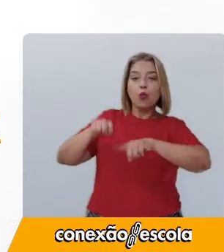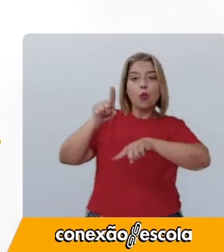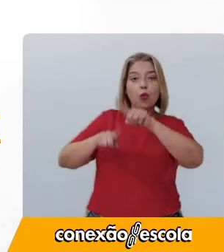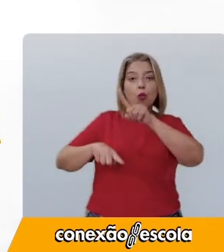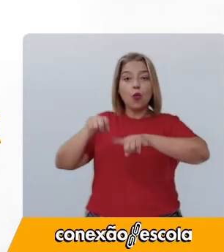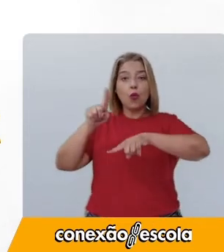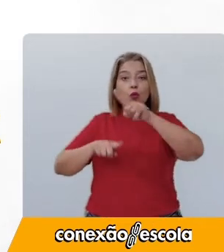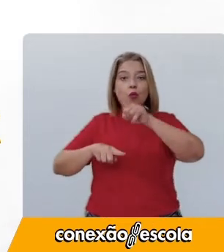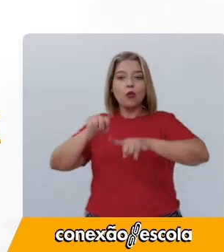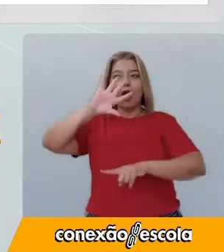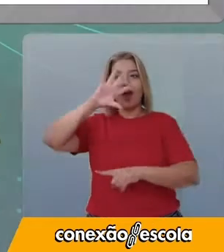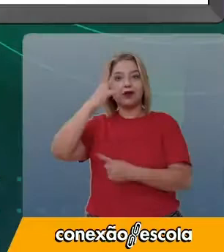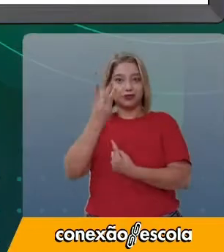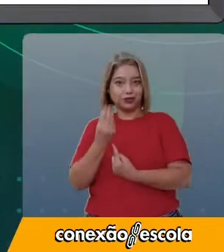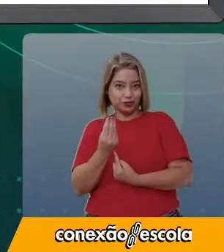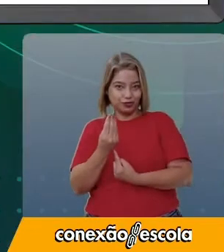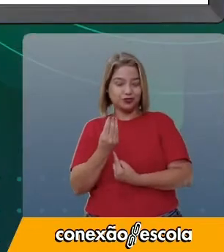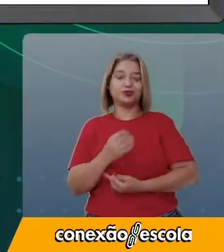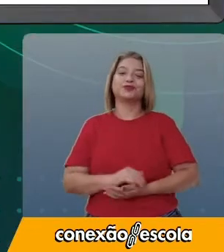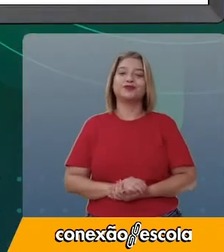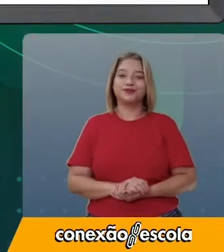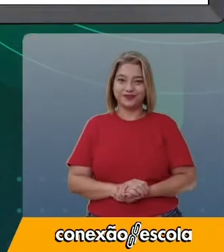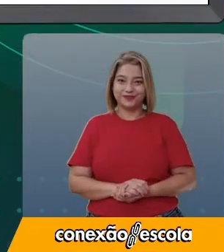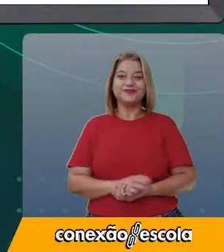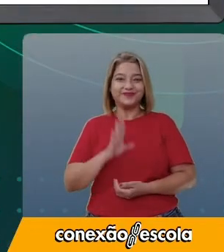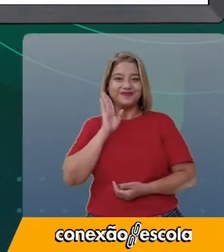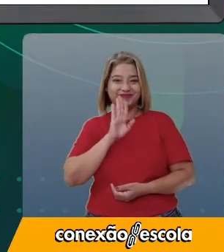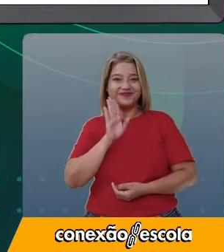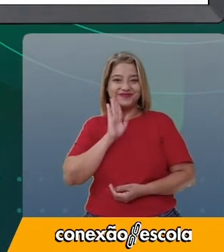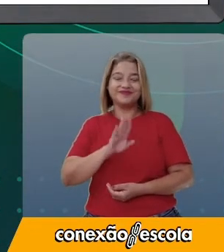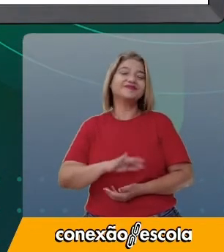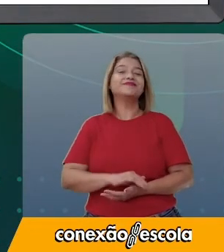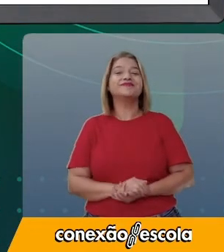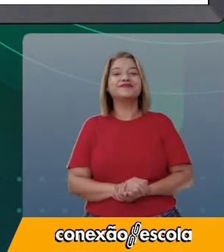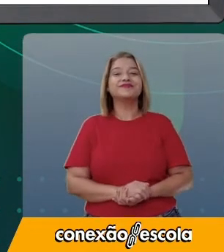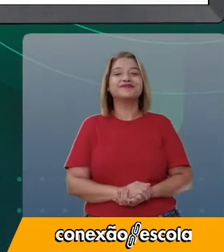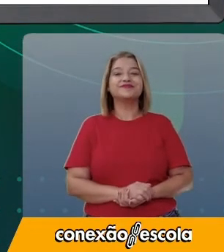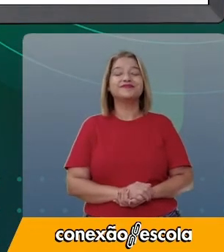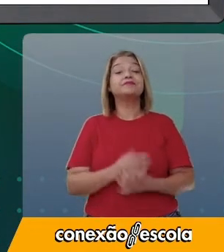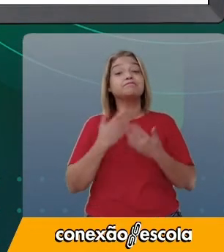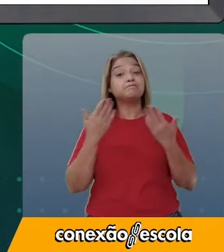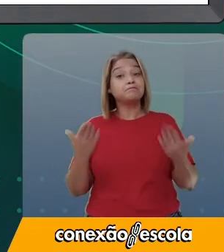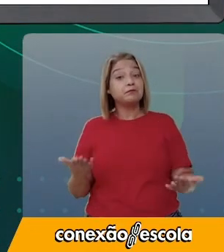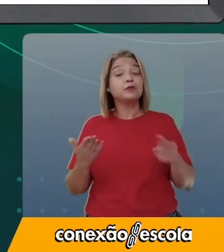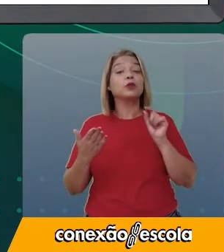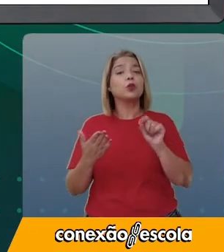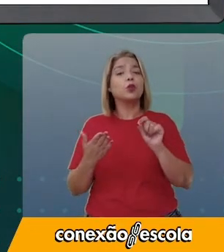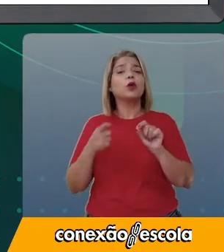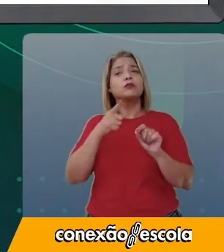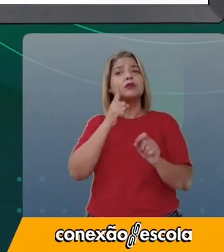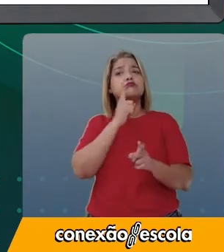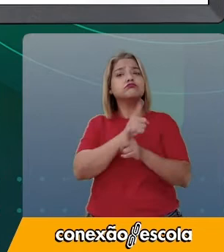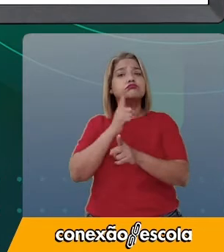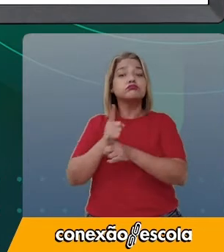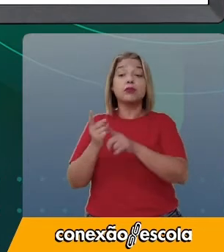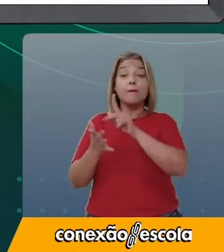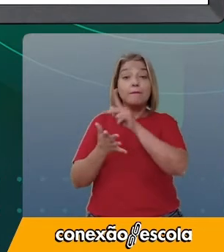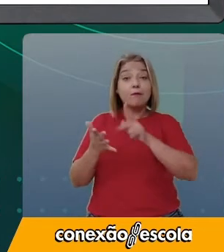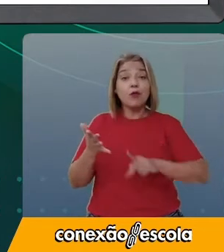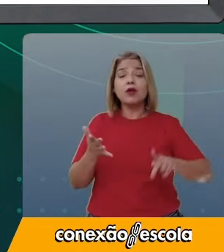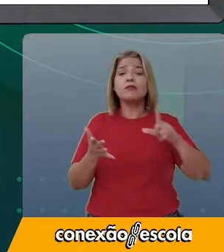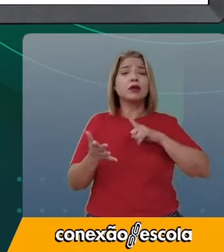objeto artístico. Legal, né, gente? Por isso a gente encontra poemas